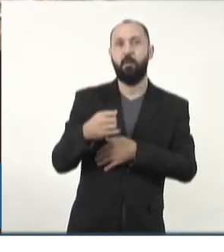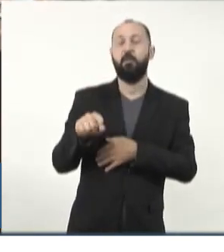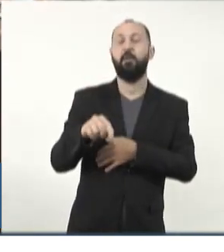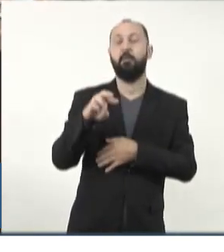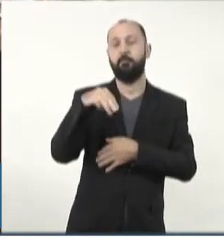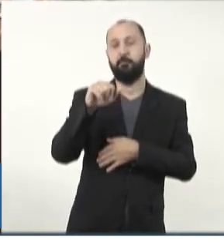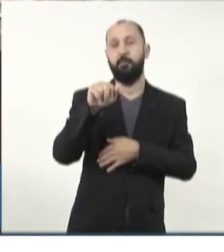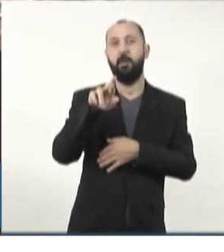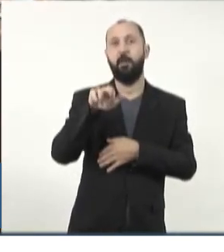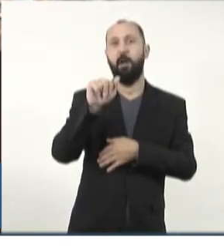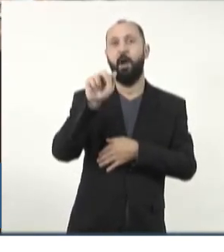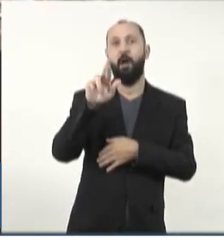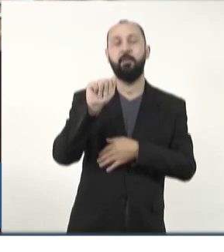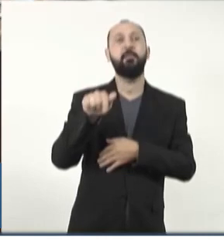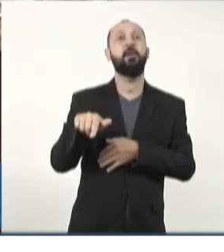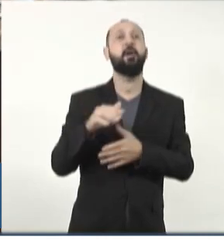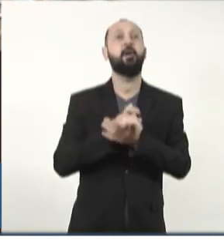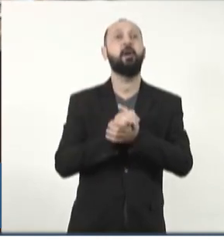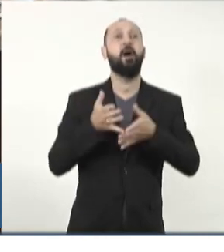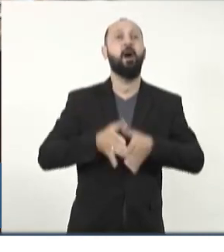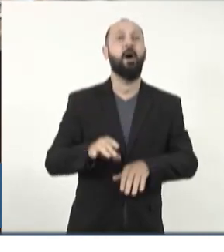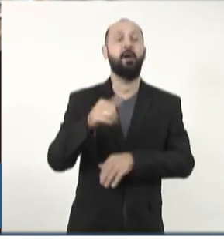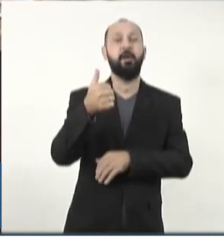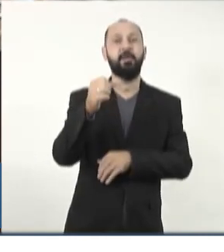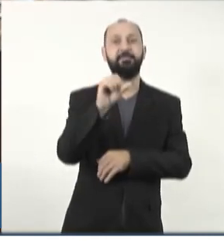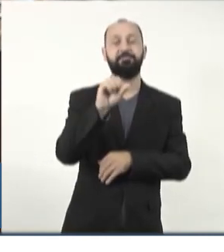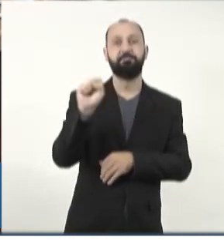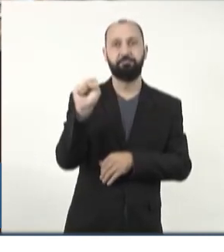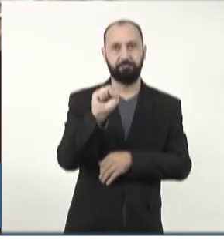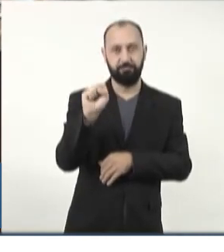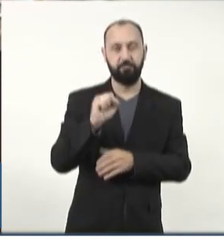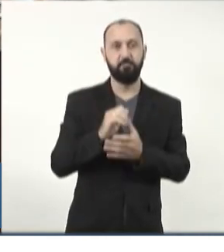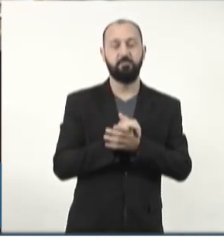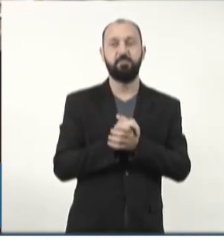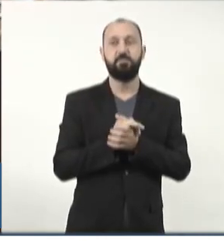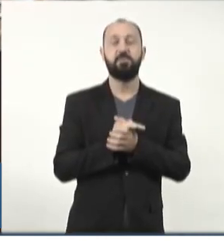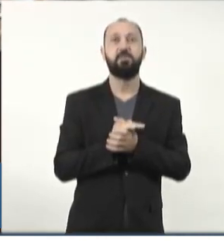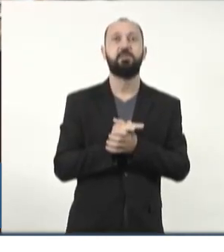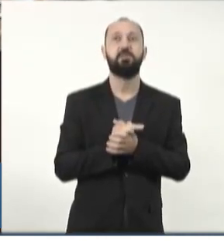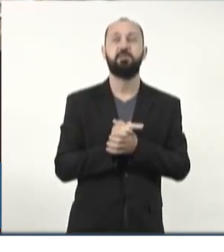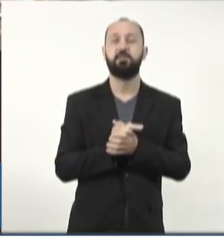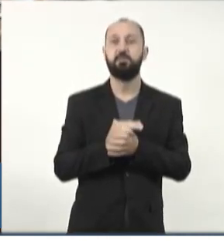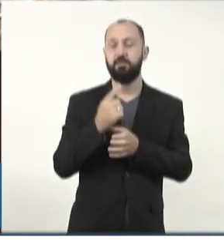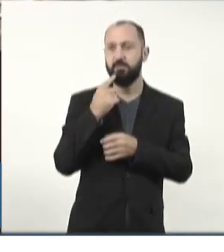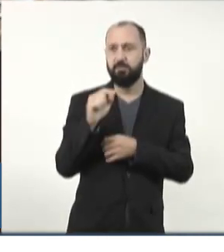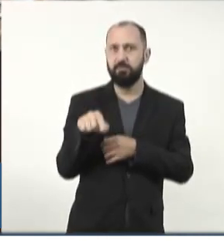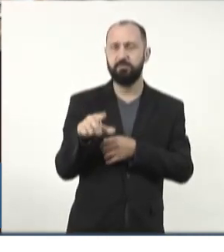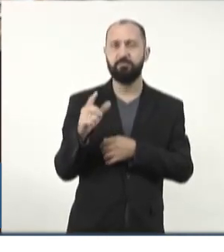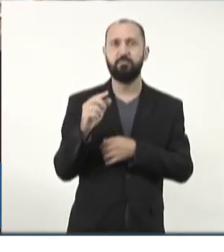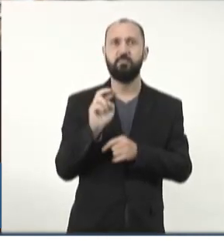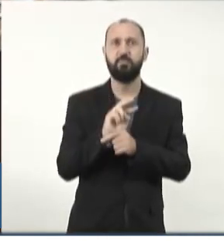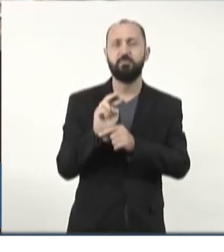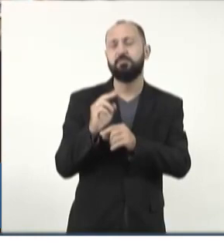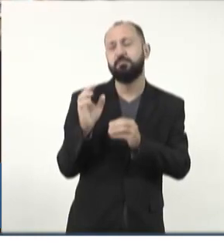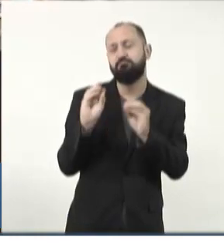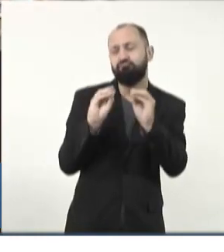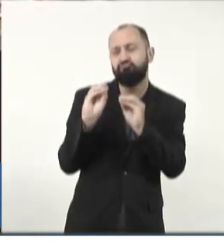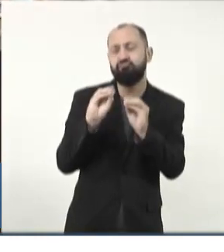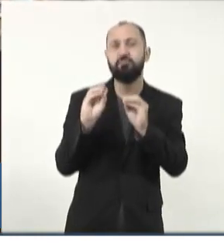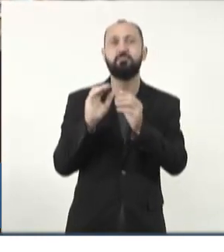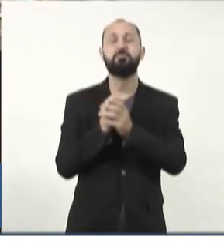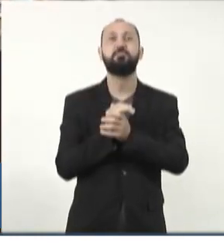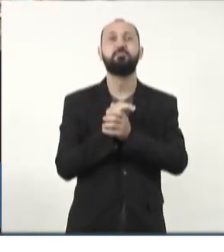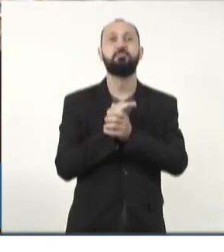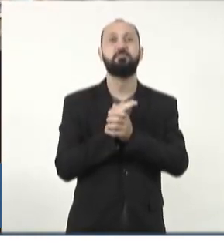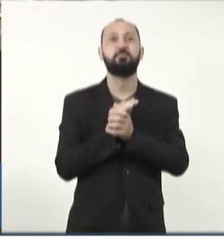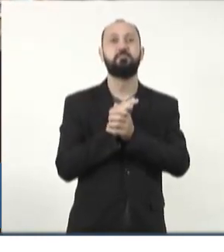Maiara nasceu em 88. E eu dizia, meu bibelô, né? Então é aquela